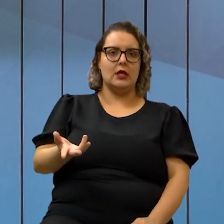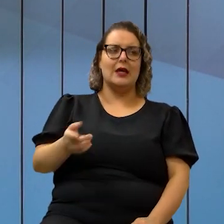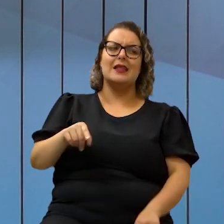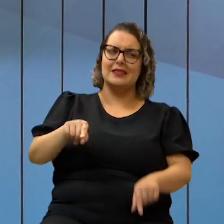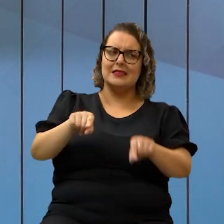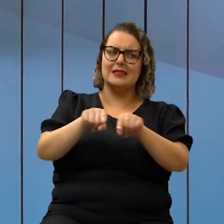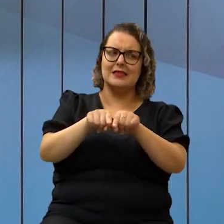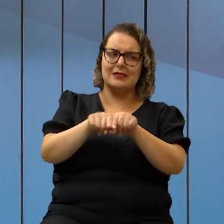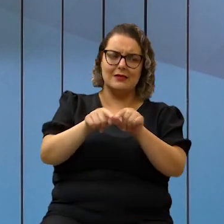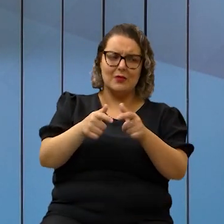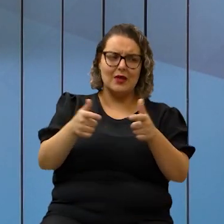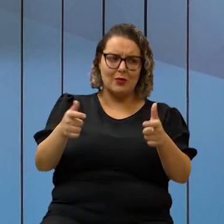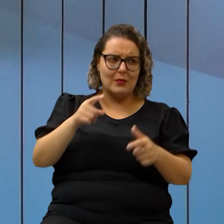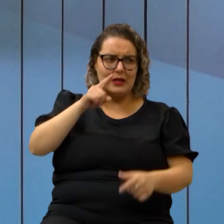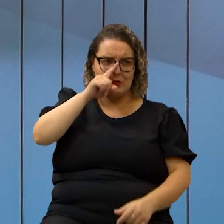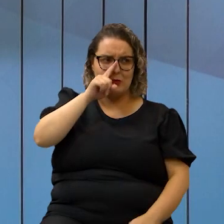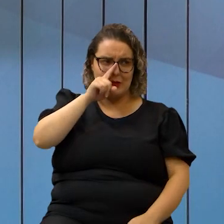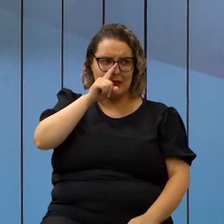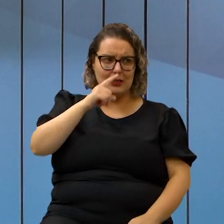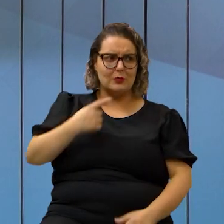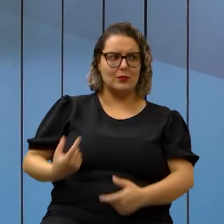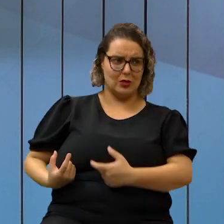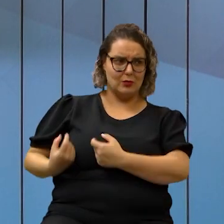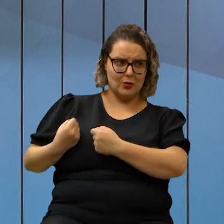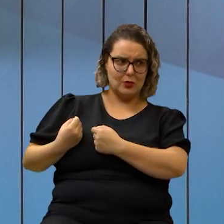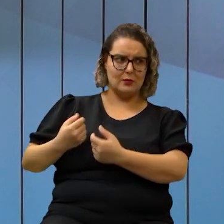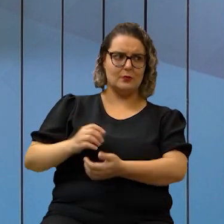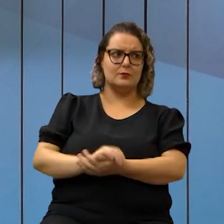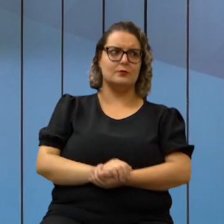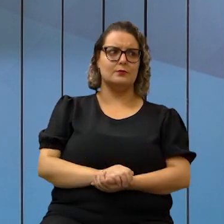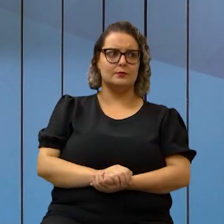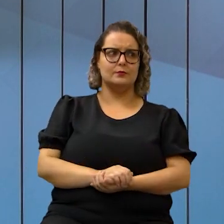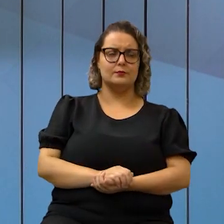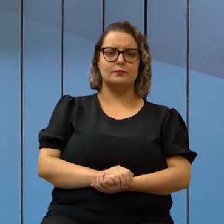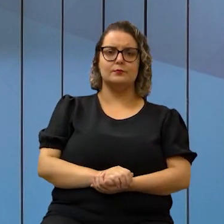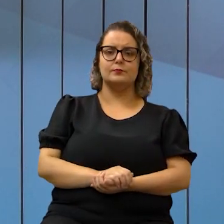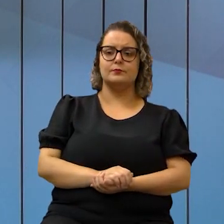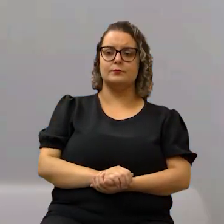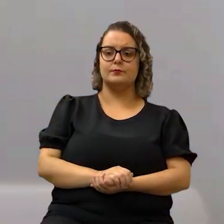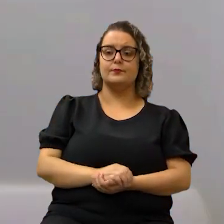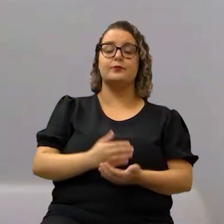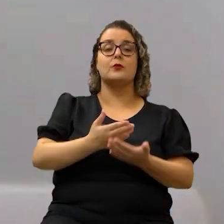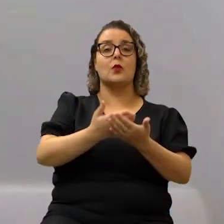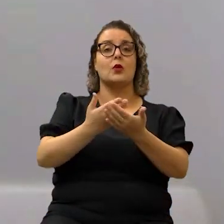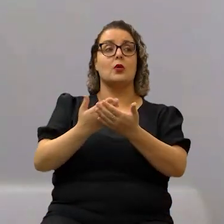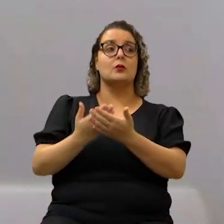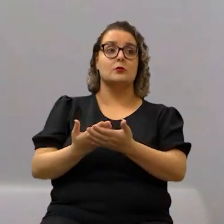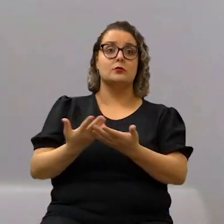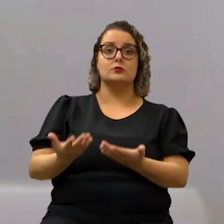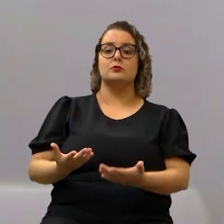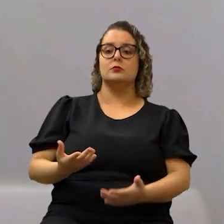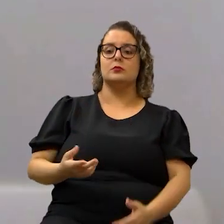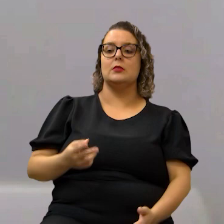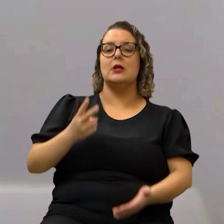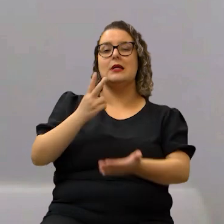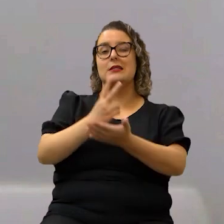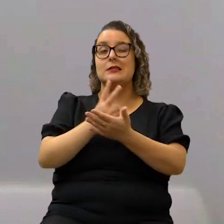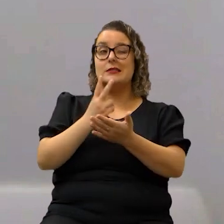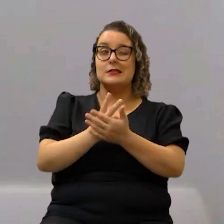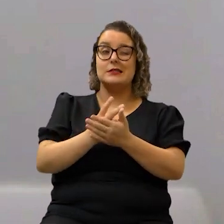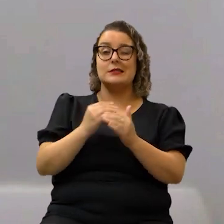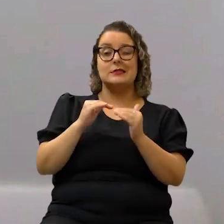assim, ele também aumenta o risco para o câncer de mama? Os estudos sobre isso são sempre um